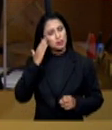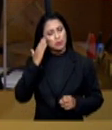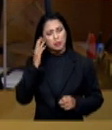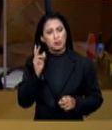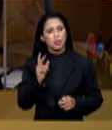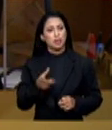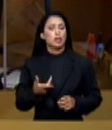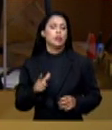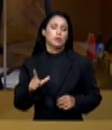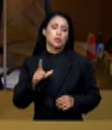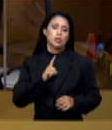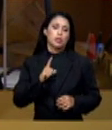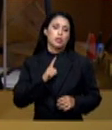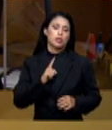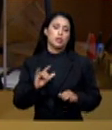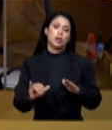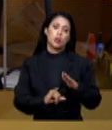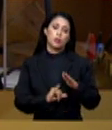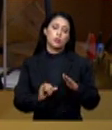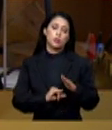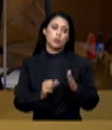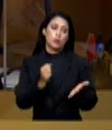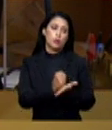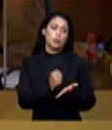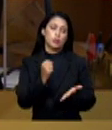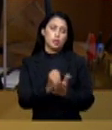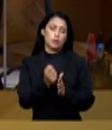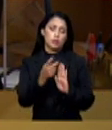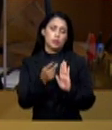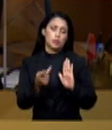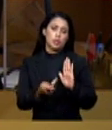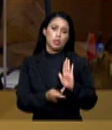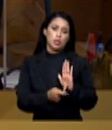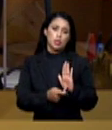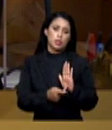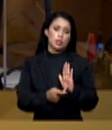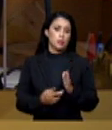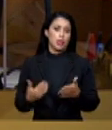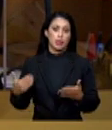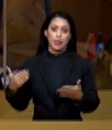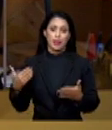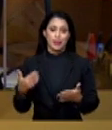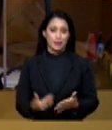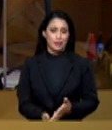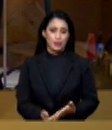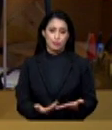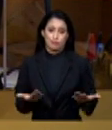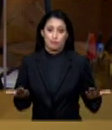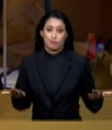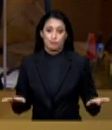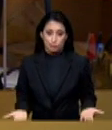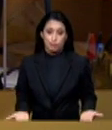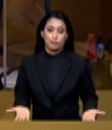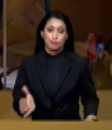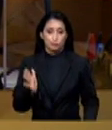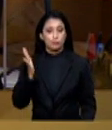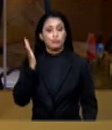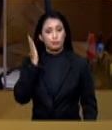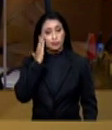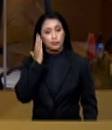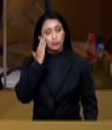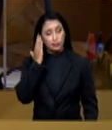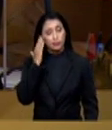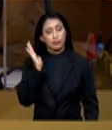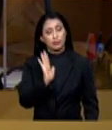majoritariamente vinculada ao Instituto do contrato de programa e nos trouxe aqui na com esse resultado que todos